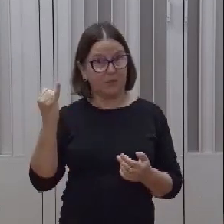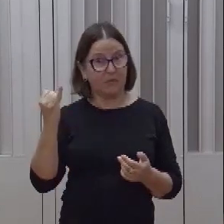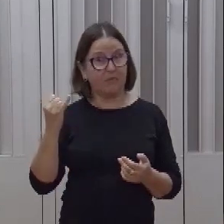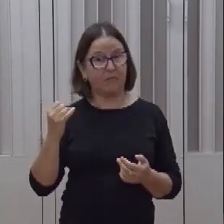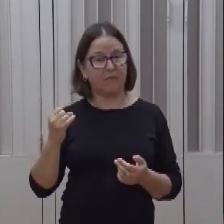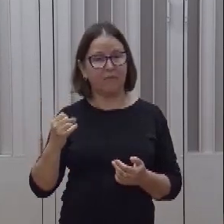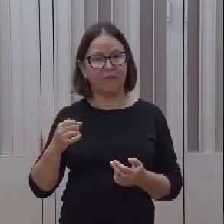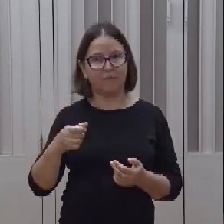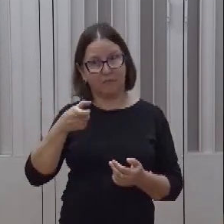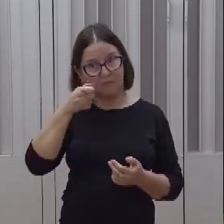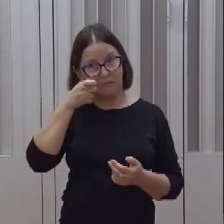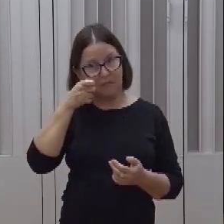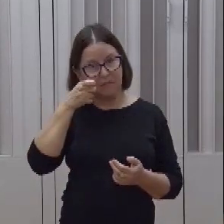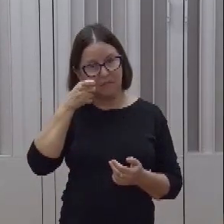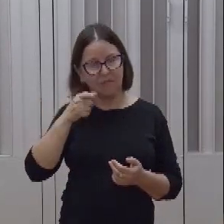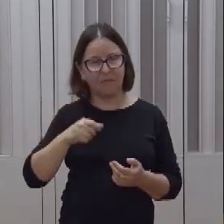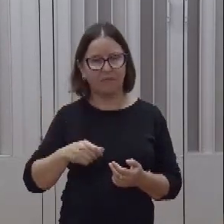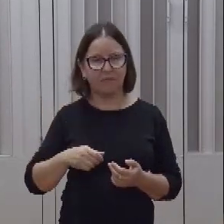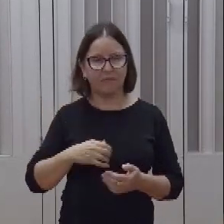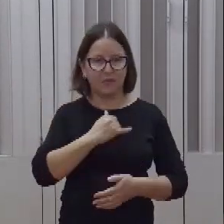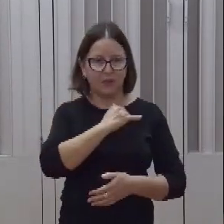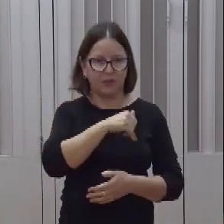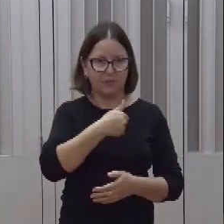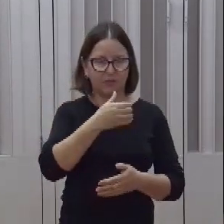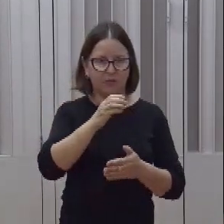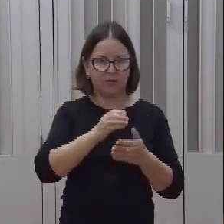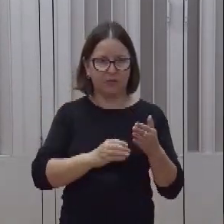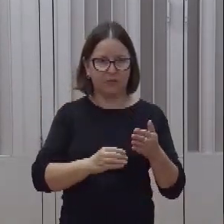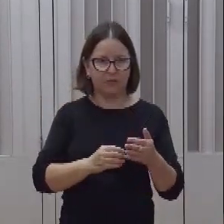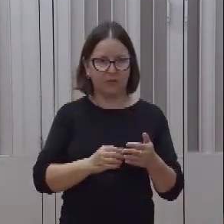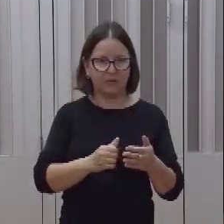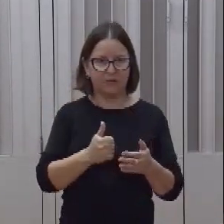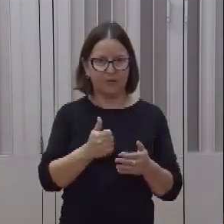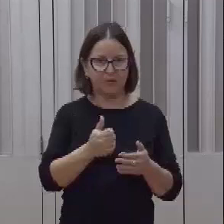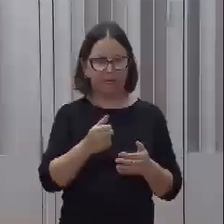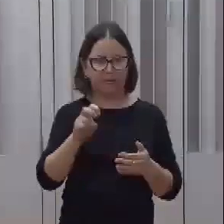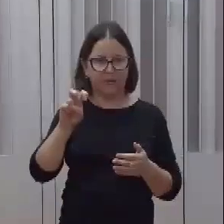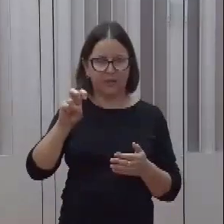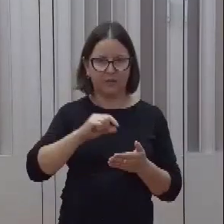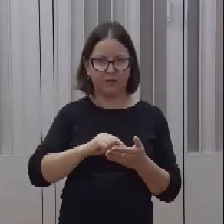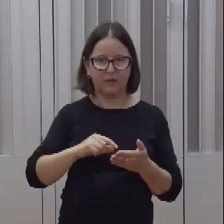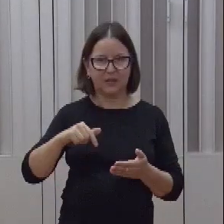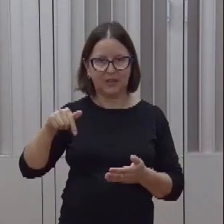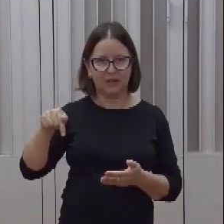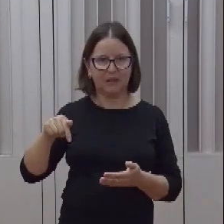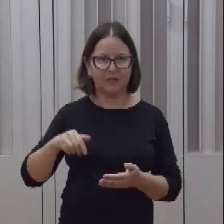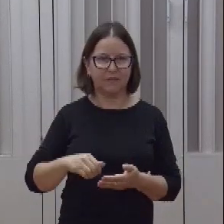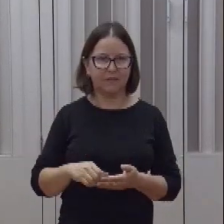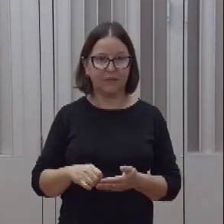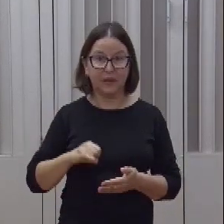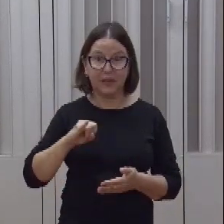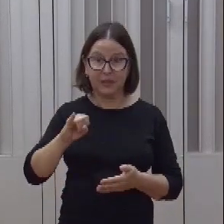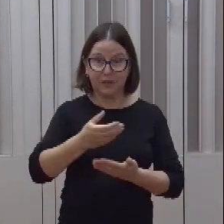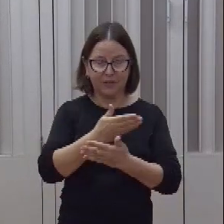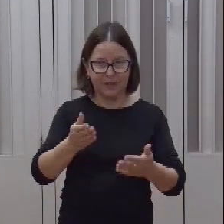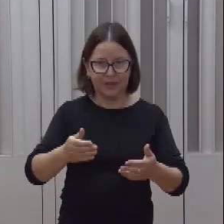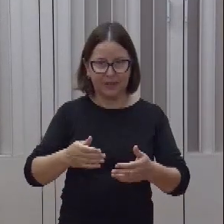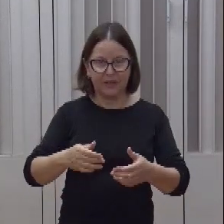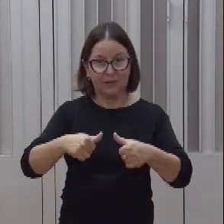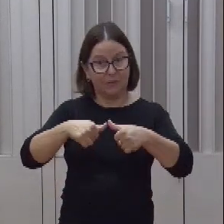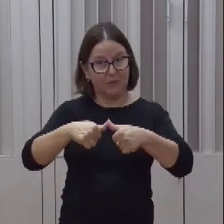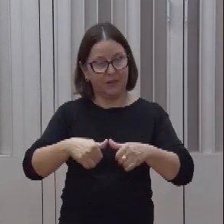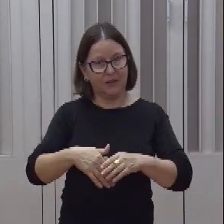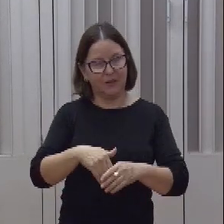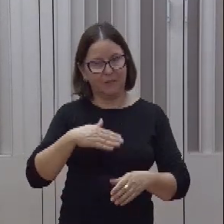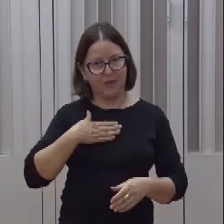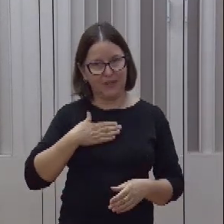interessante. João 15, 7. Se permanecerdes em mim e